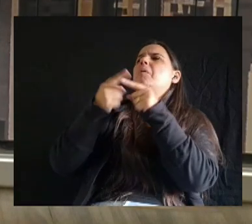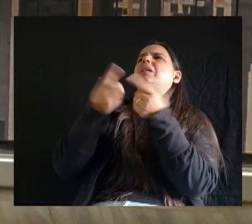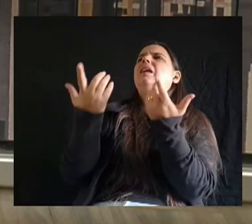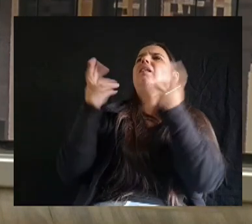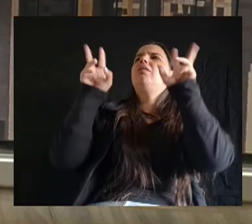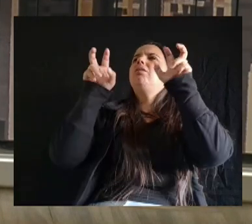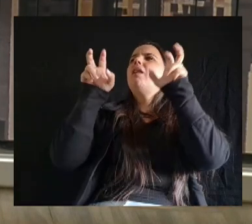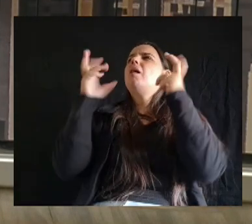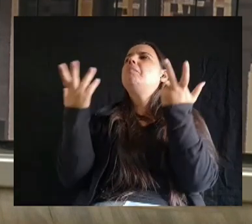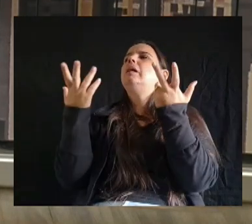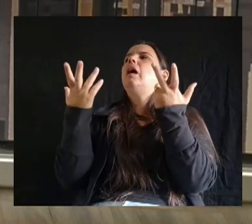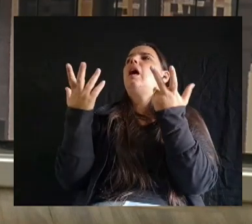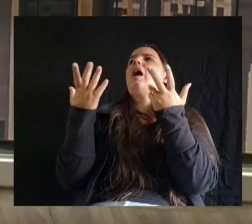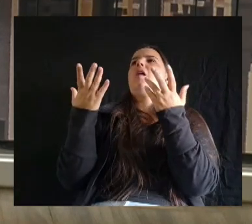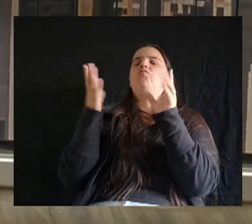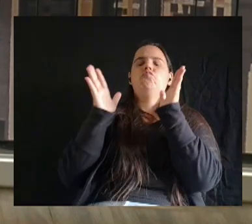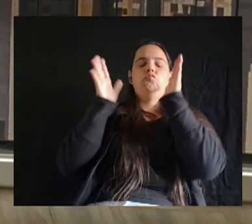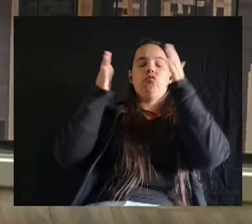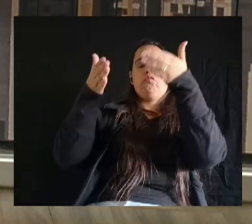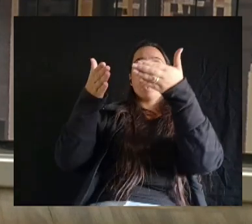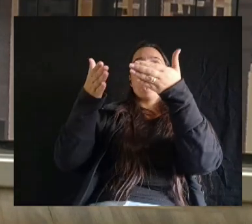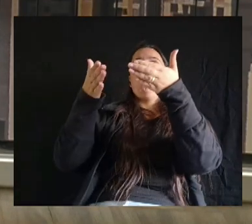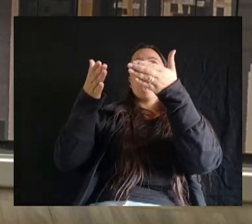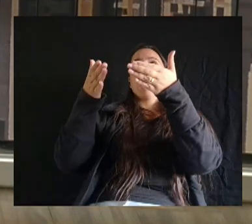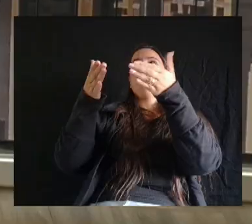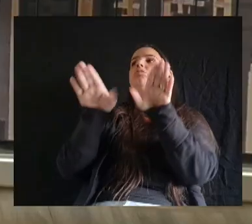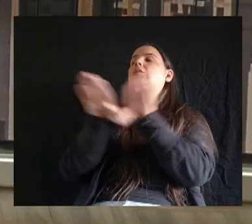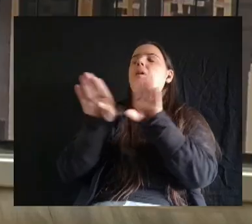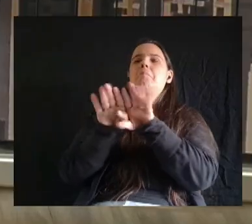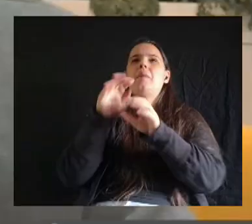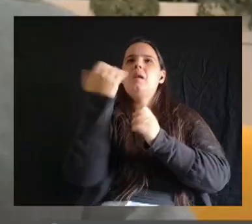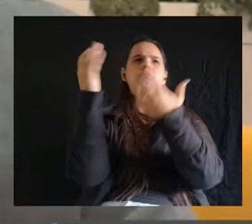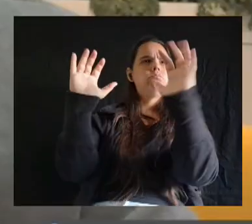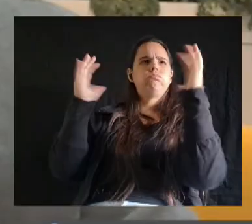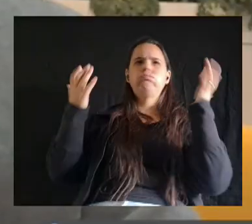central quando a gente fala de meio ambiente, é um tema tão discutido hoje em dia.